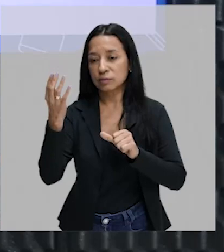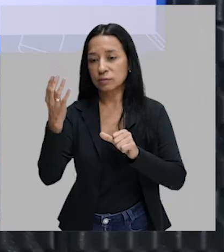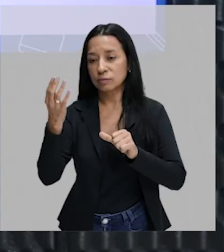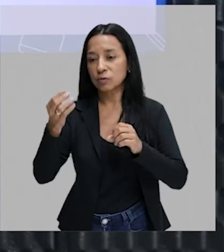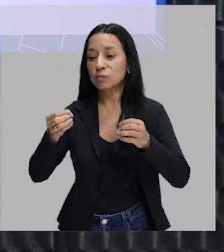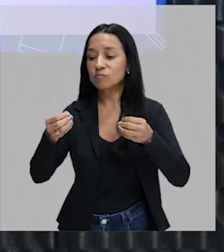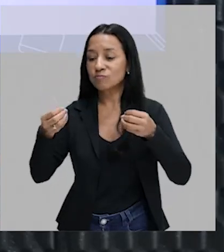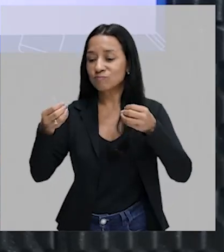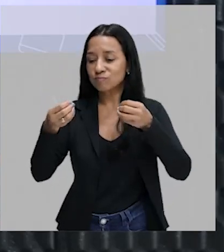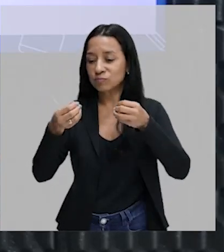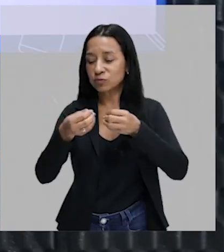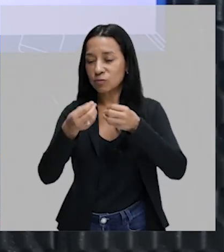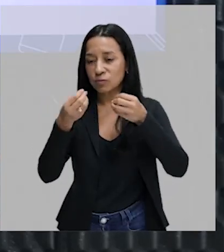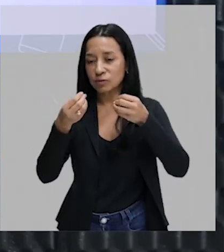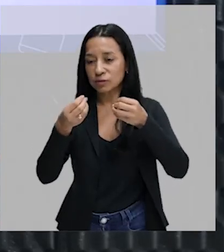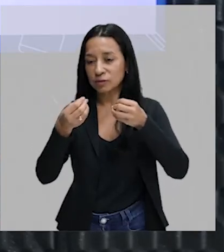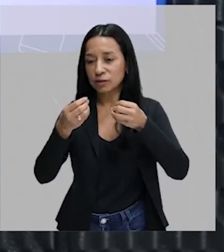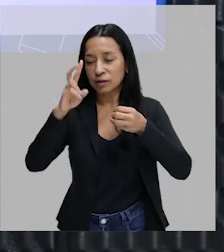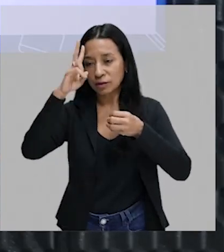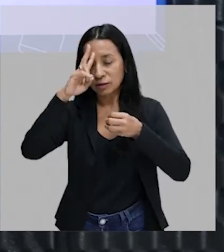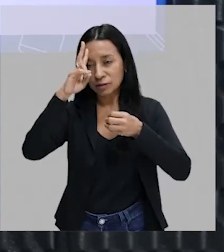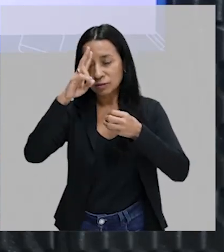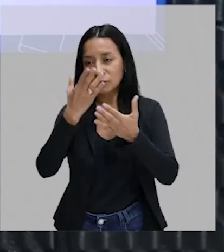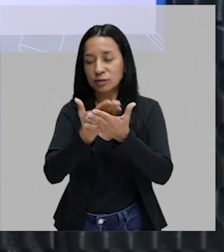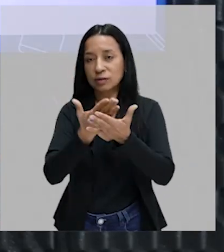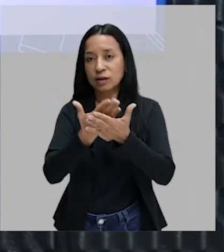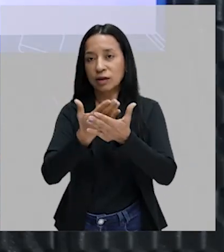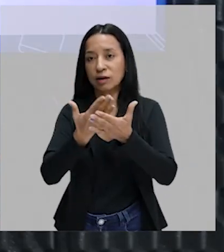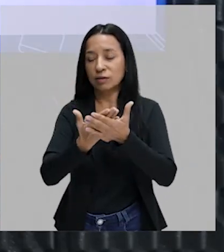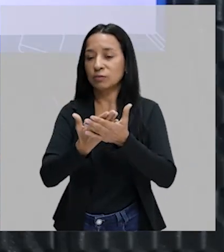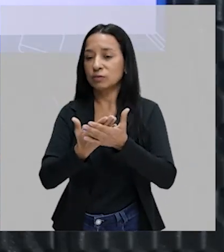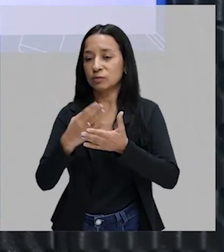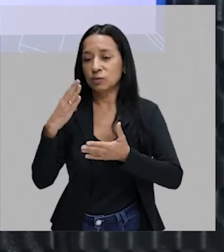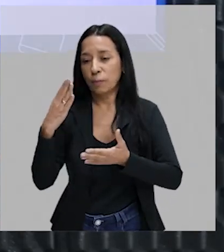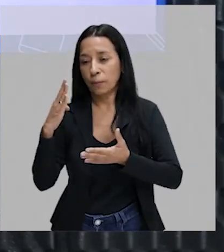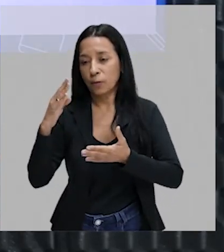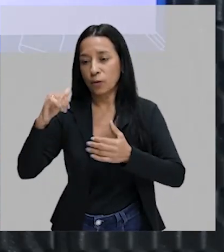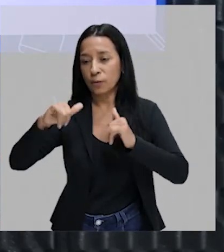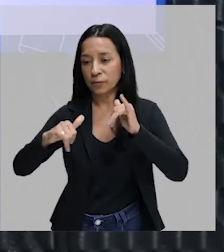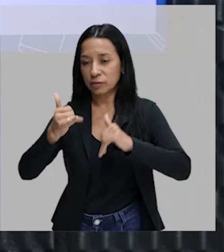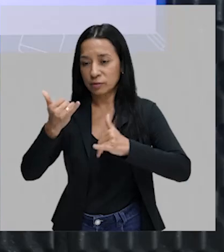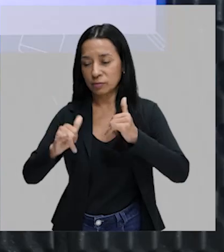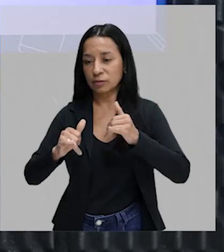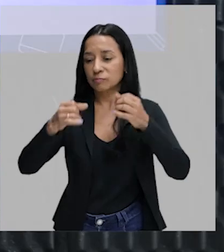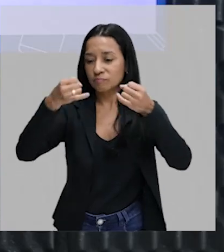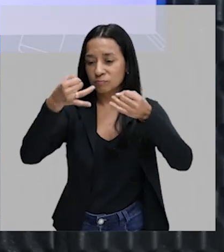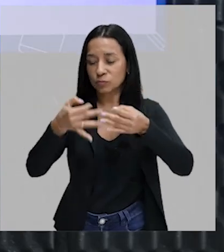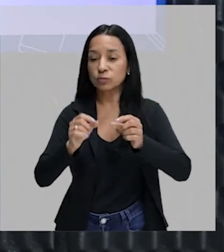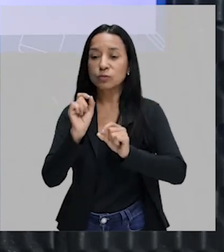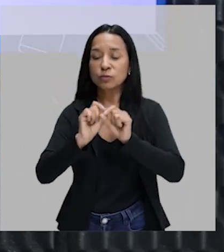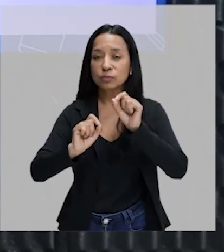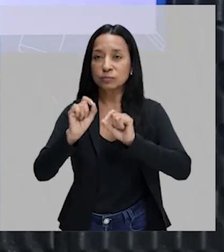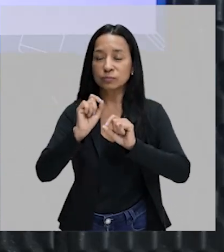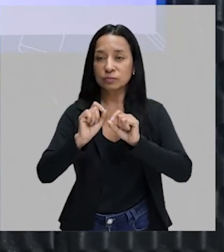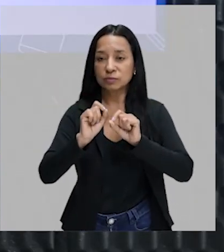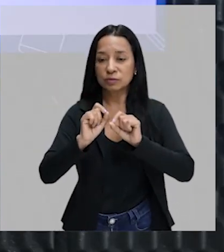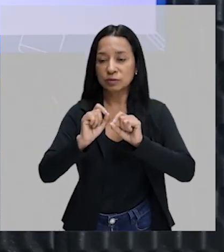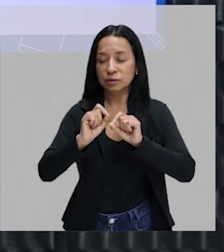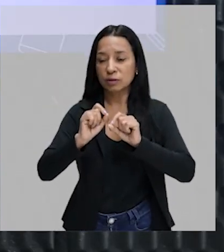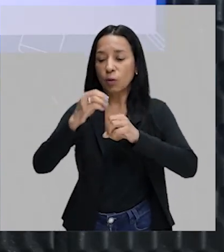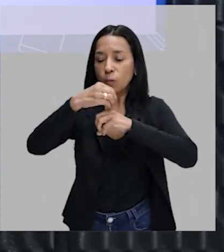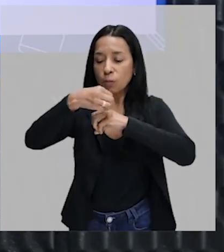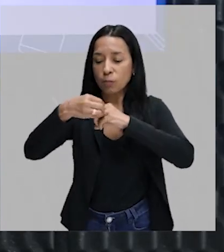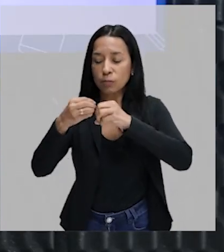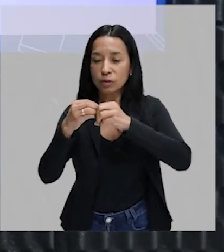enzimas. Lembra da aula de bioquímica, quando eu falei sobre enzimas? Eu expliquei que as enzimas são moléculas